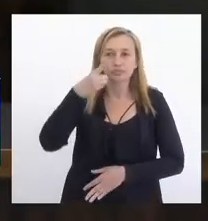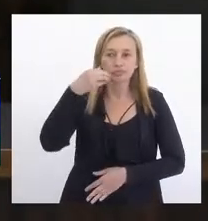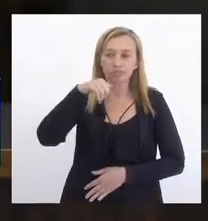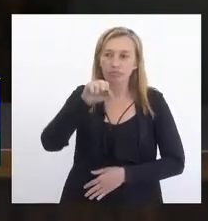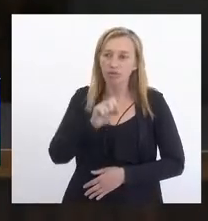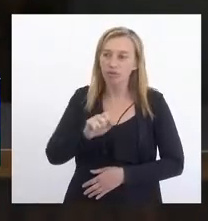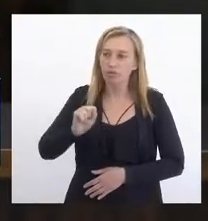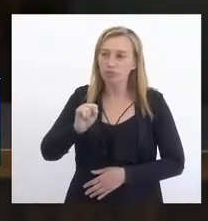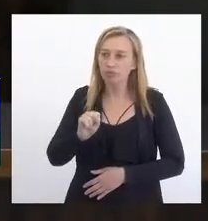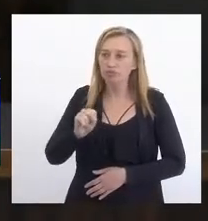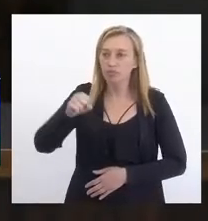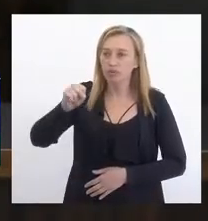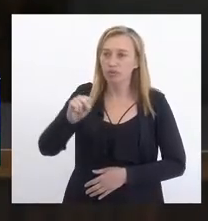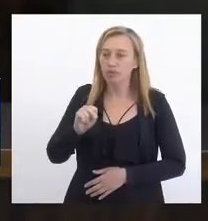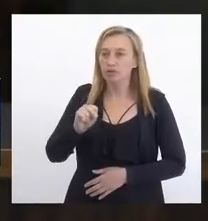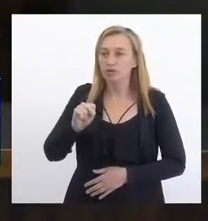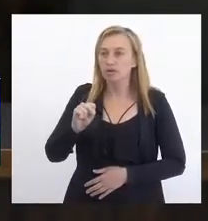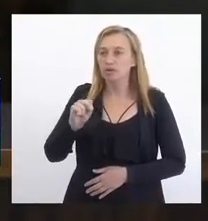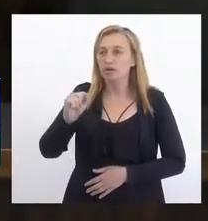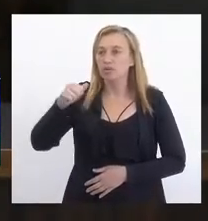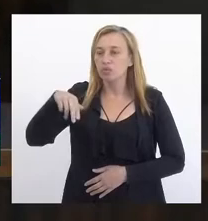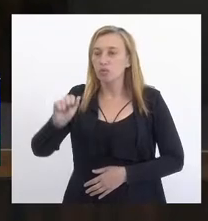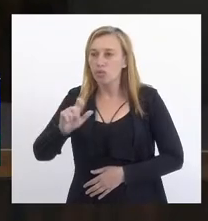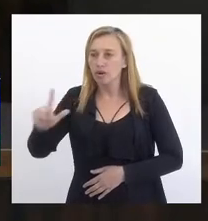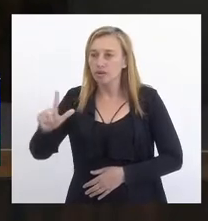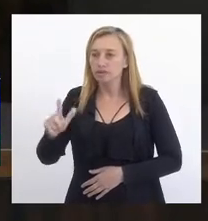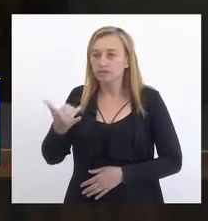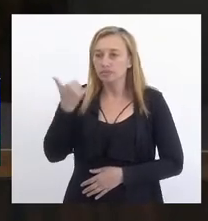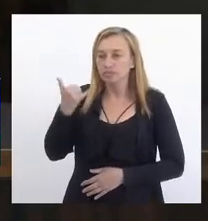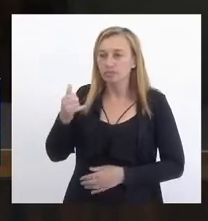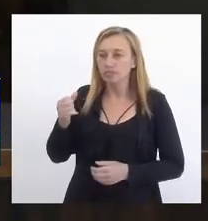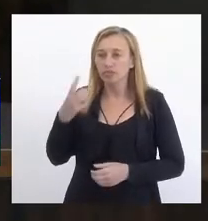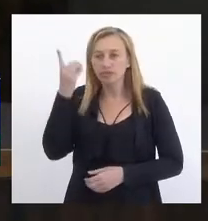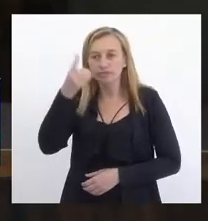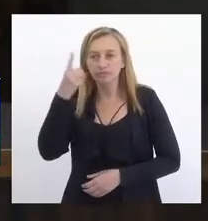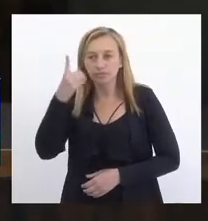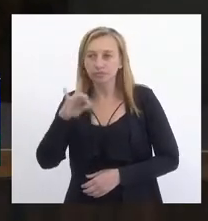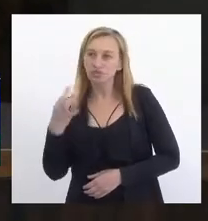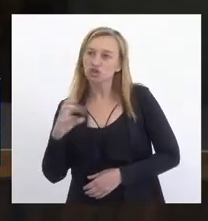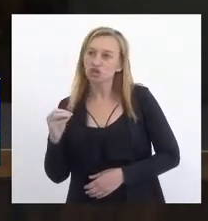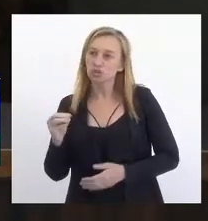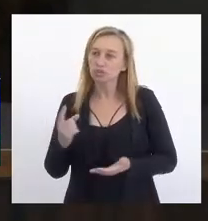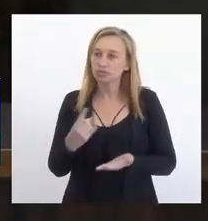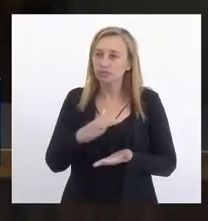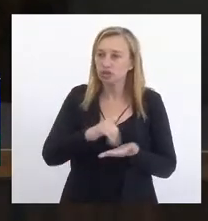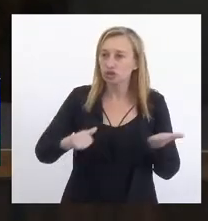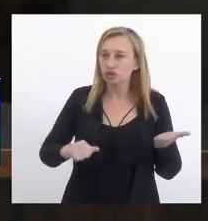que está ao telefone com o deputado Chico. Algum acordo pela retirada do PL?